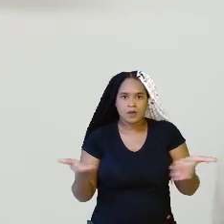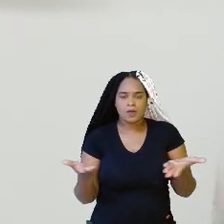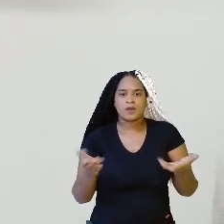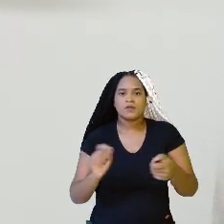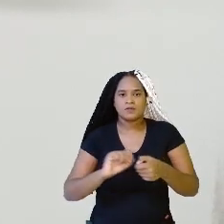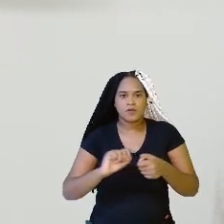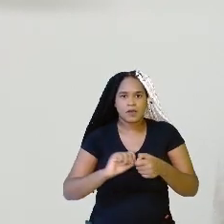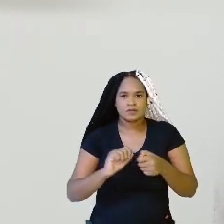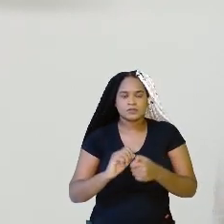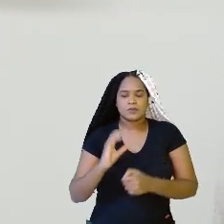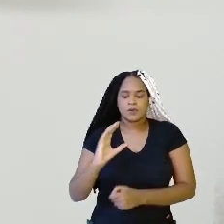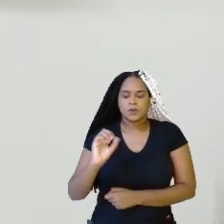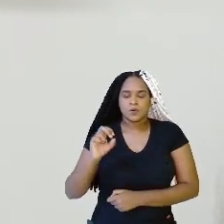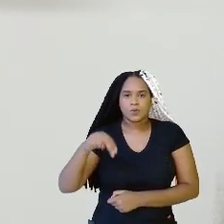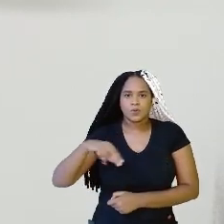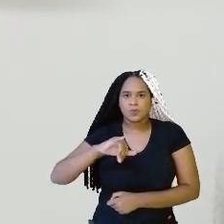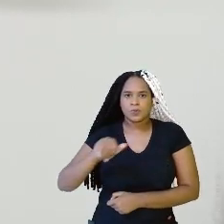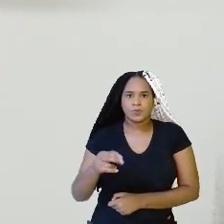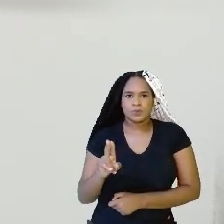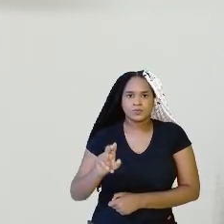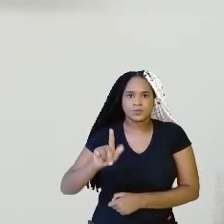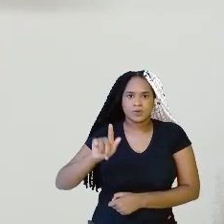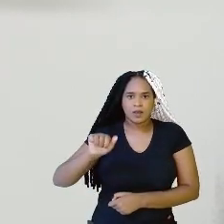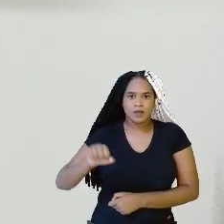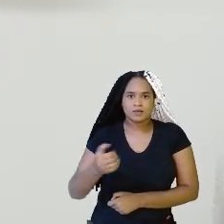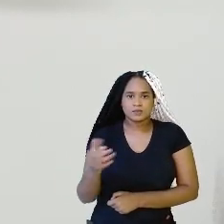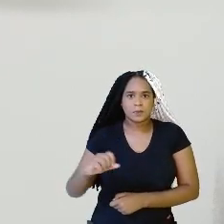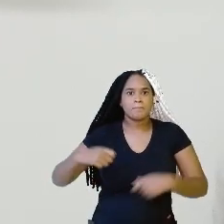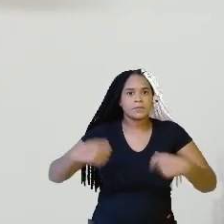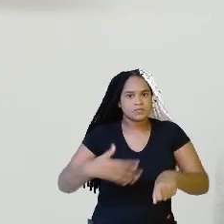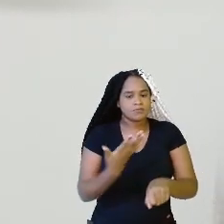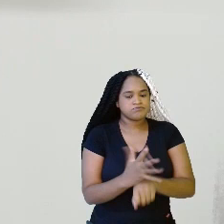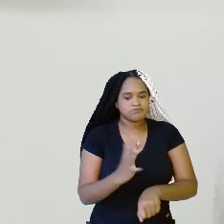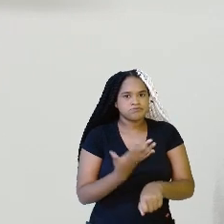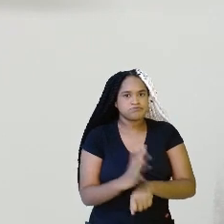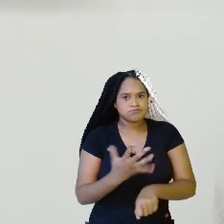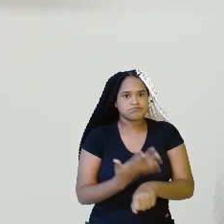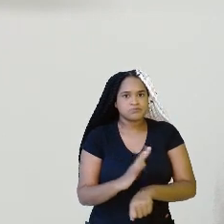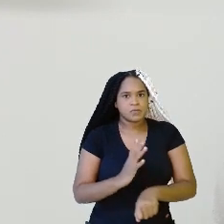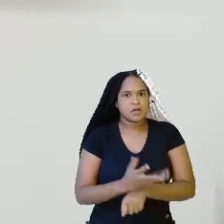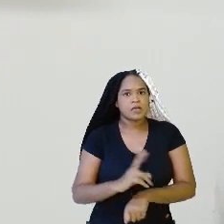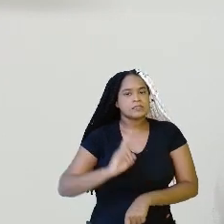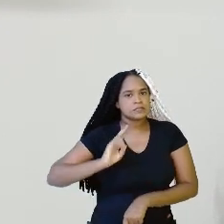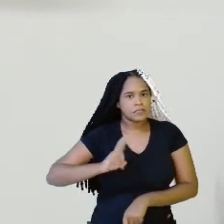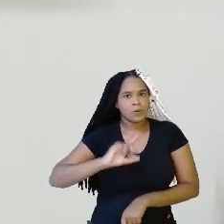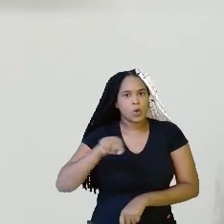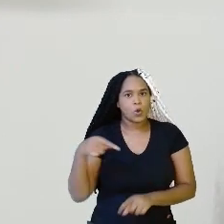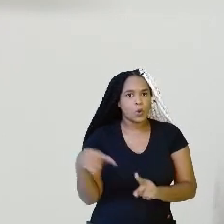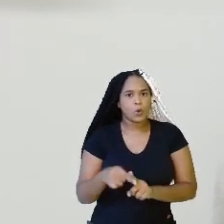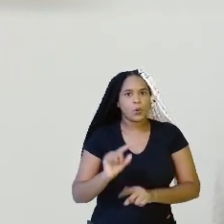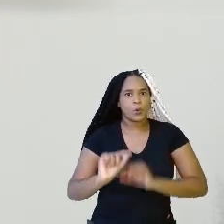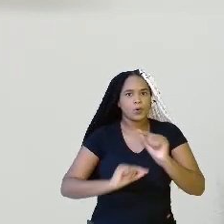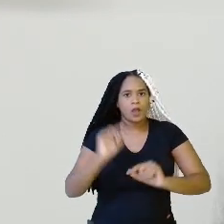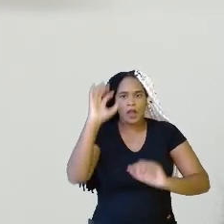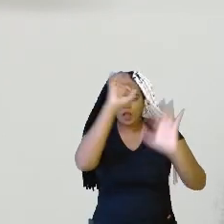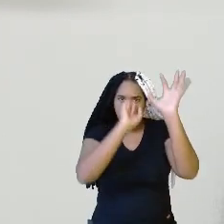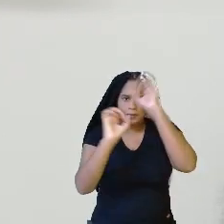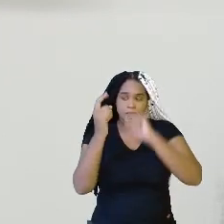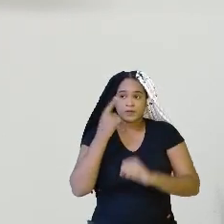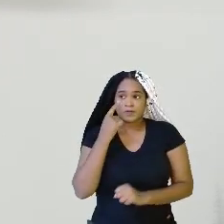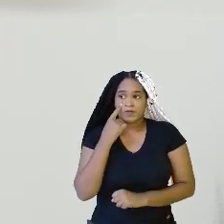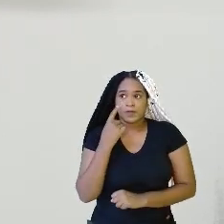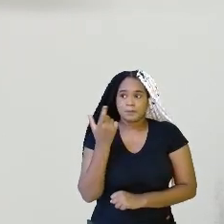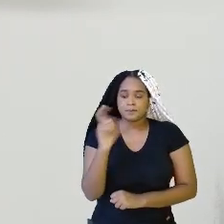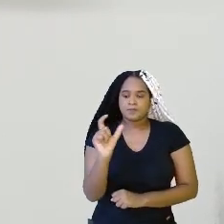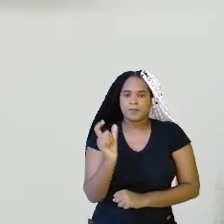tem que ser uma prática, tá, gente? Pegar os verbos e estar sempre praticando para que a gente possa realmente aprender. Lembram aí do vermelho o que é